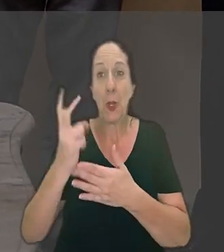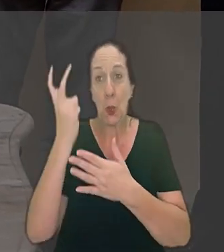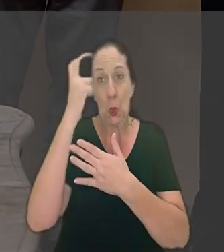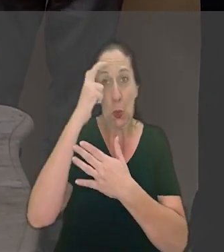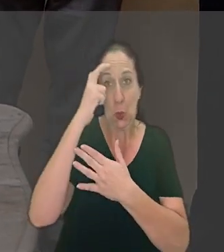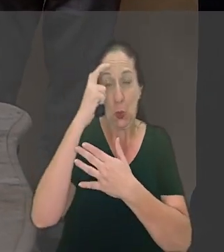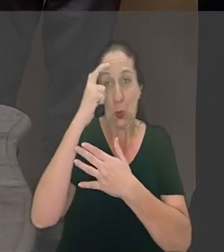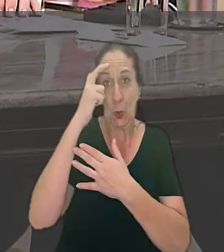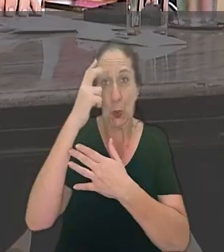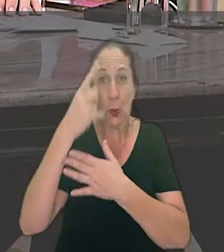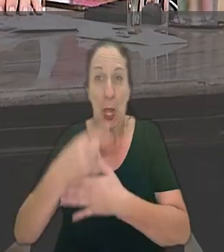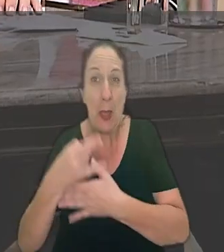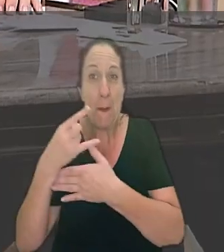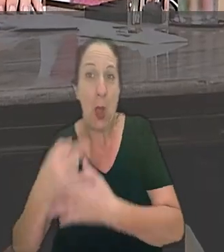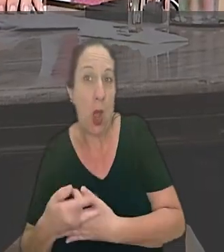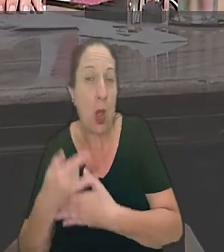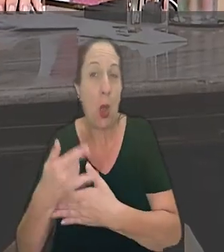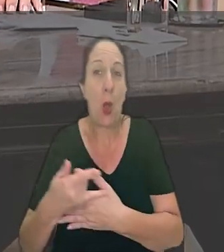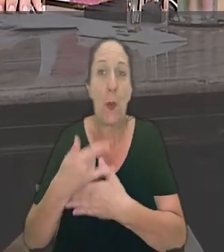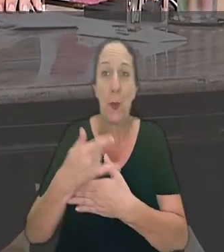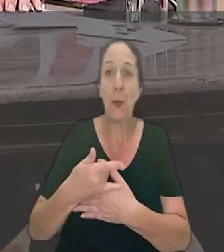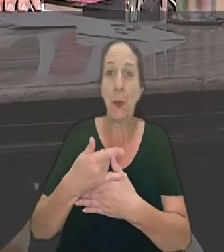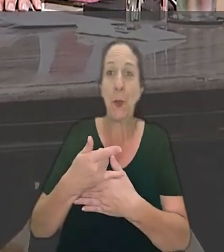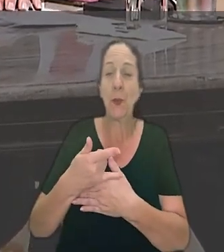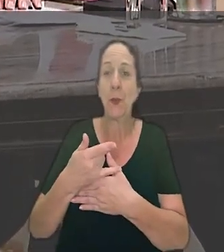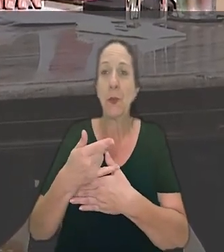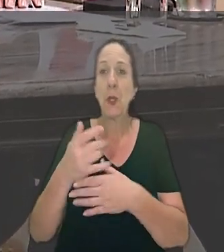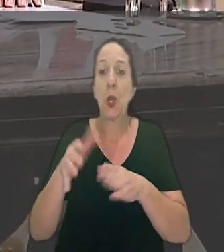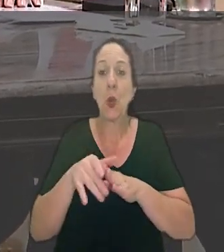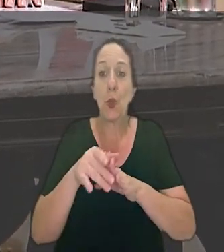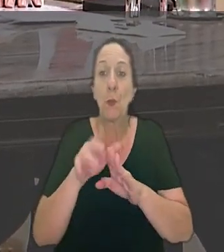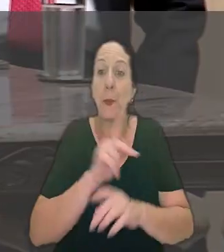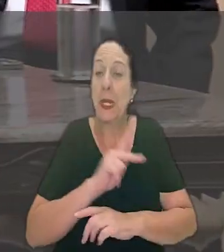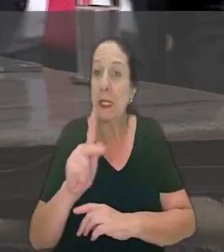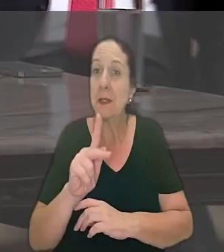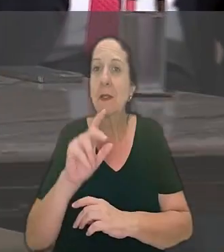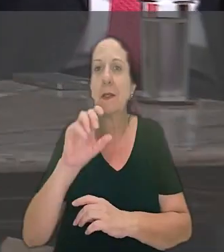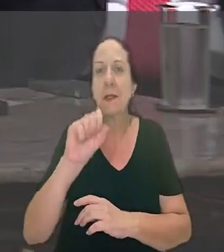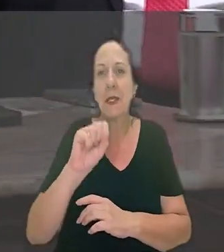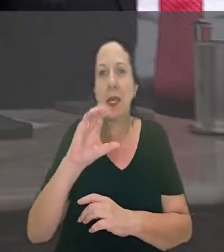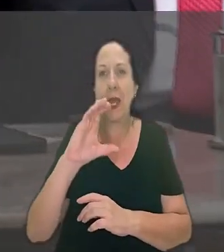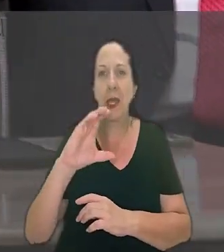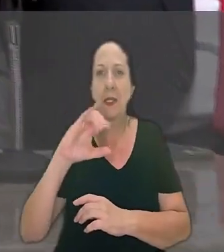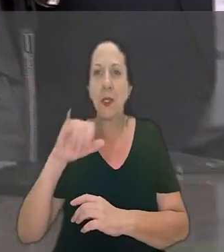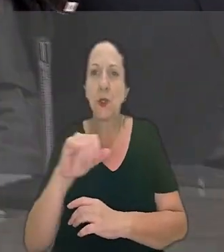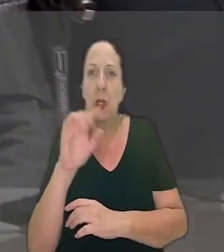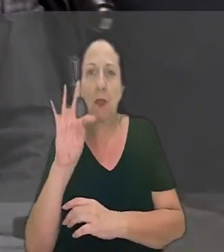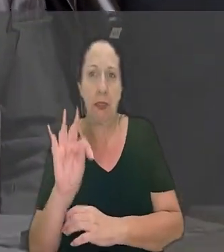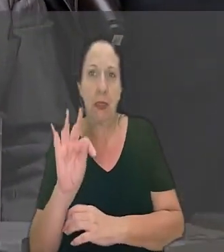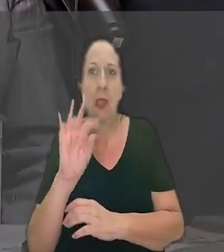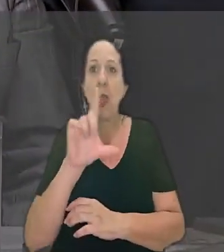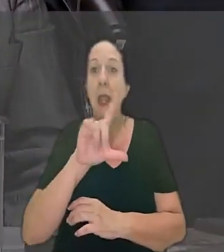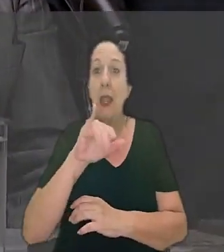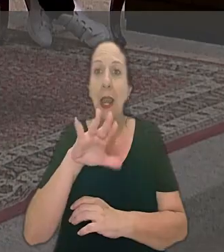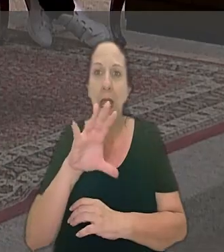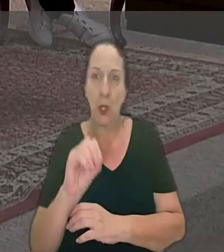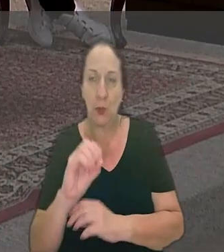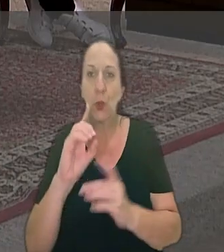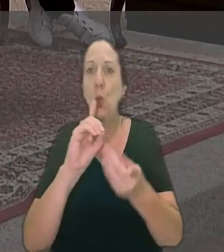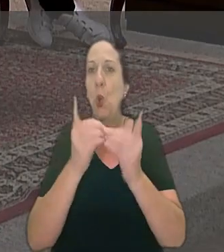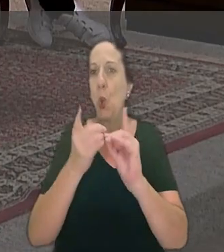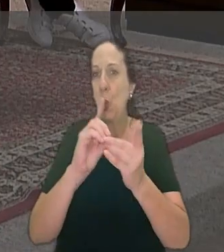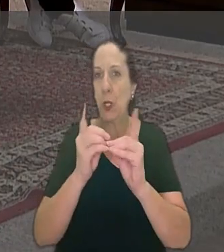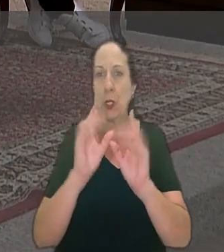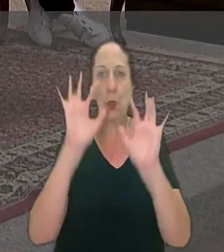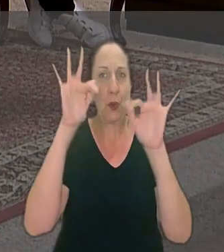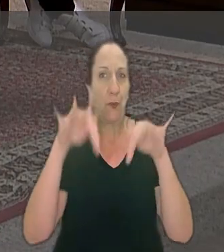da Cultura hip-hop em cerimônia conduzida pelo presidente do TST e do CSJT, ministro Lélio Bentes Corrêa. O